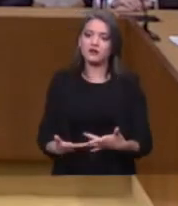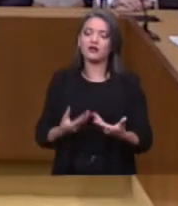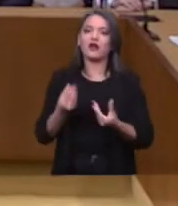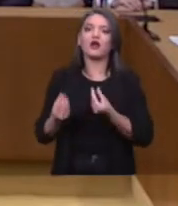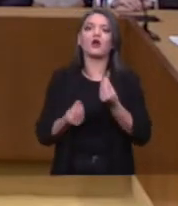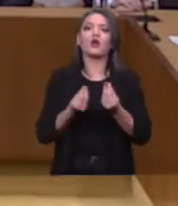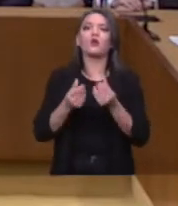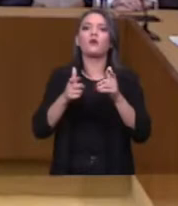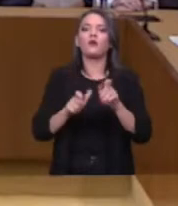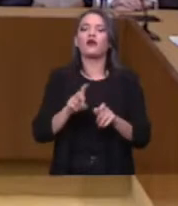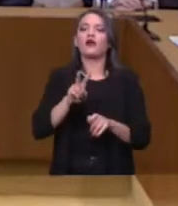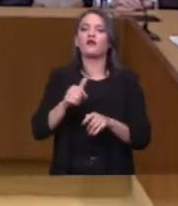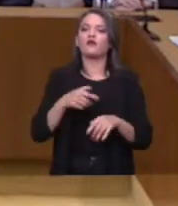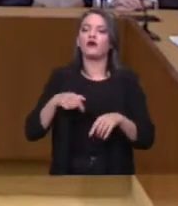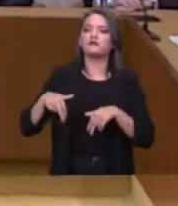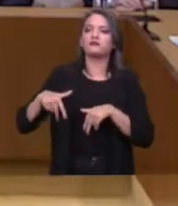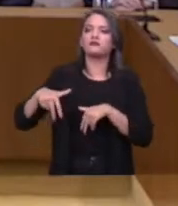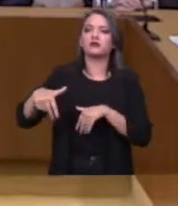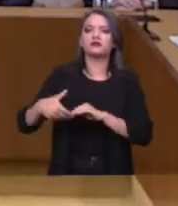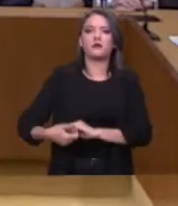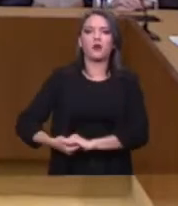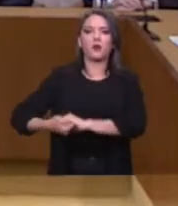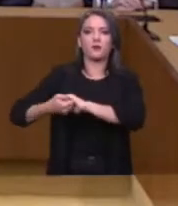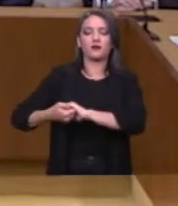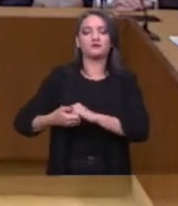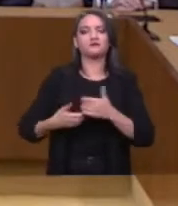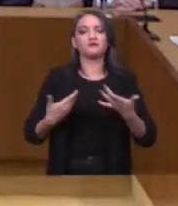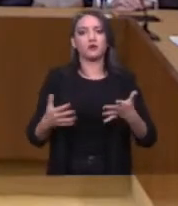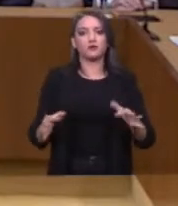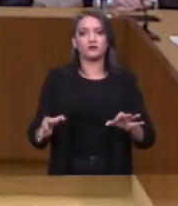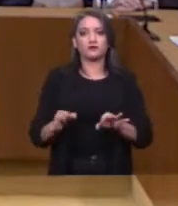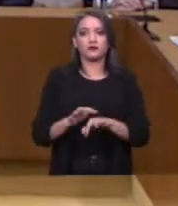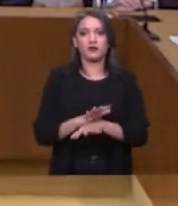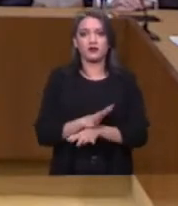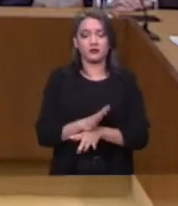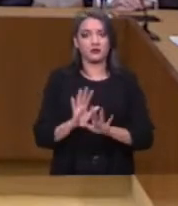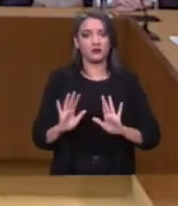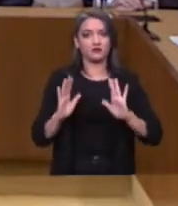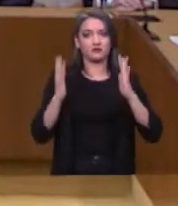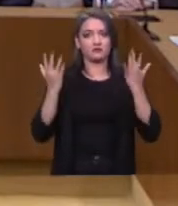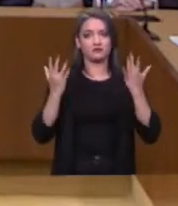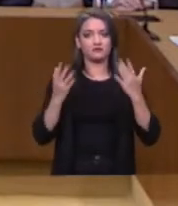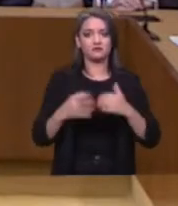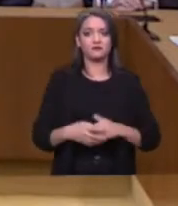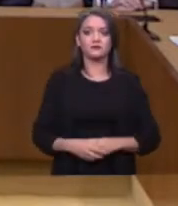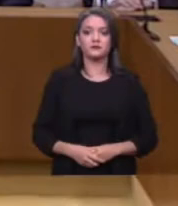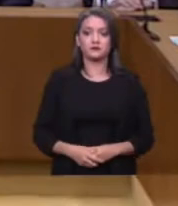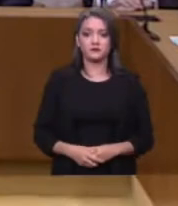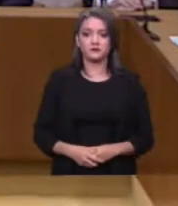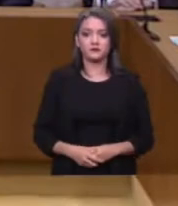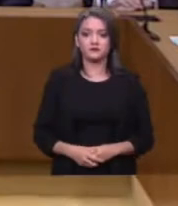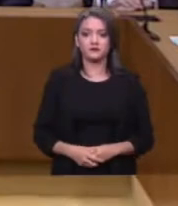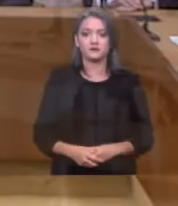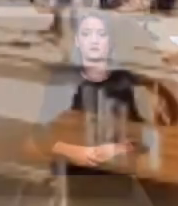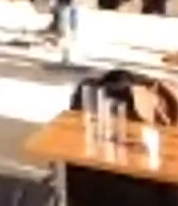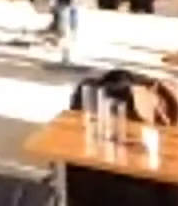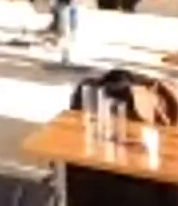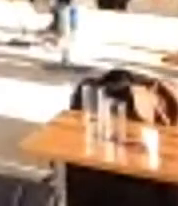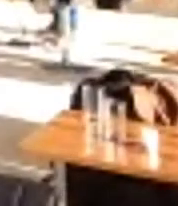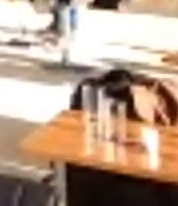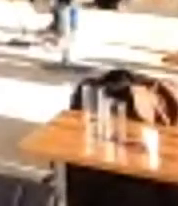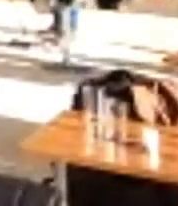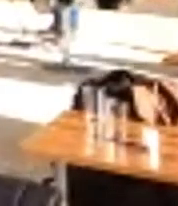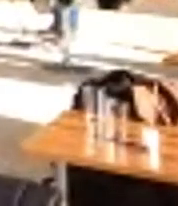comemoramos toda a cerimônia de posse lá no Supremo Tribunal Federal na verdade aqui para mim né porque eu falo aqui do Supremo